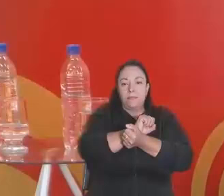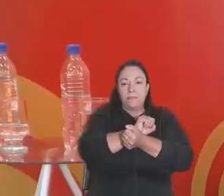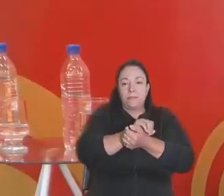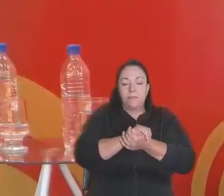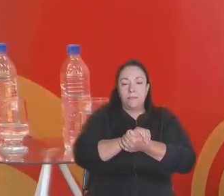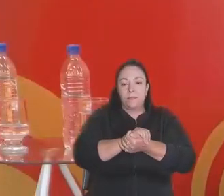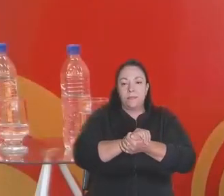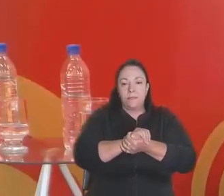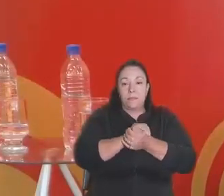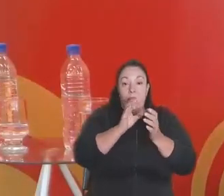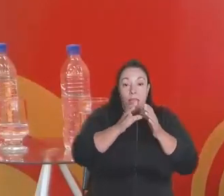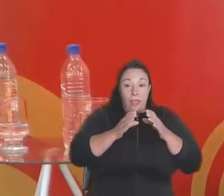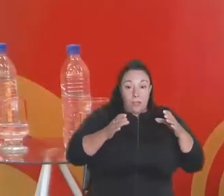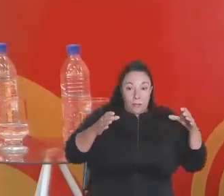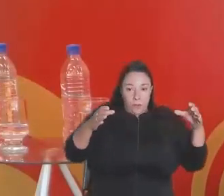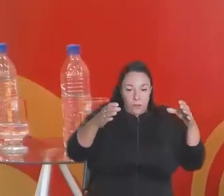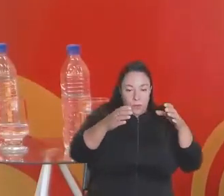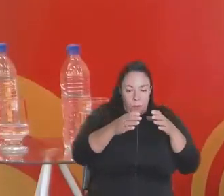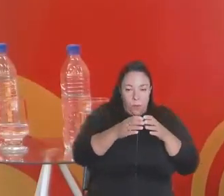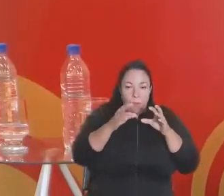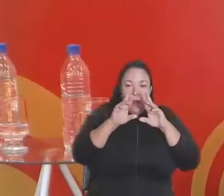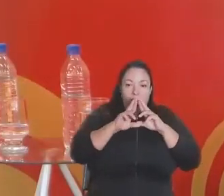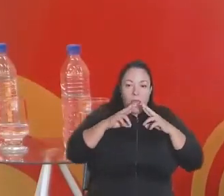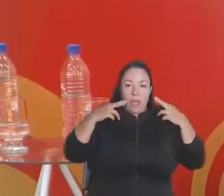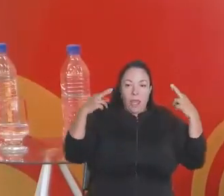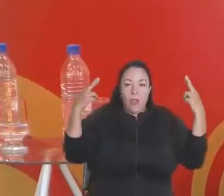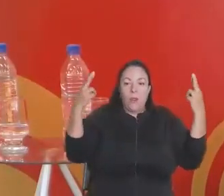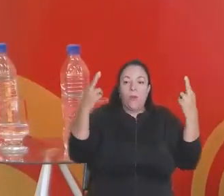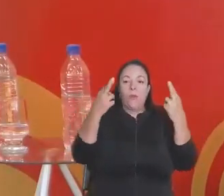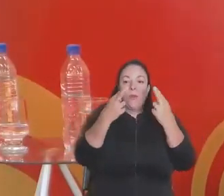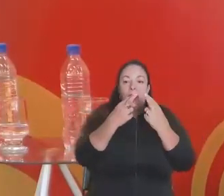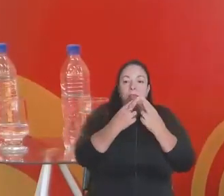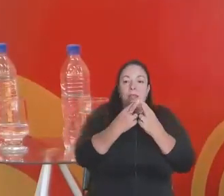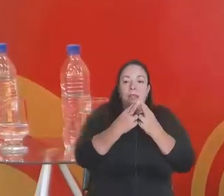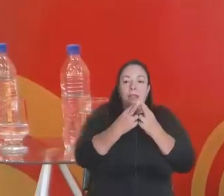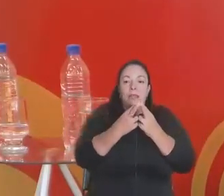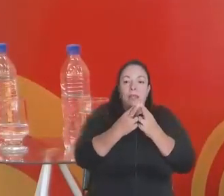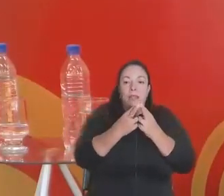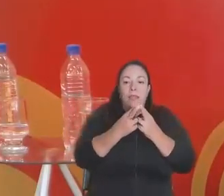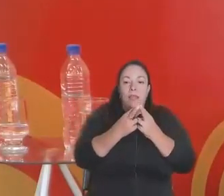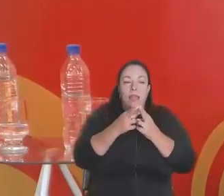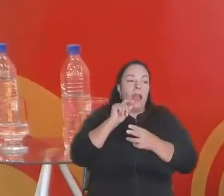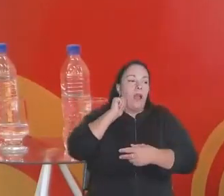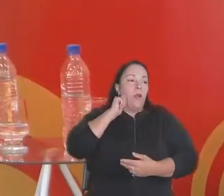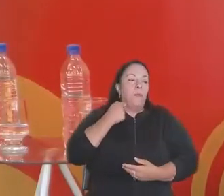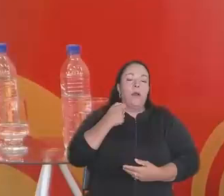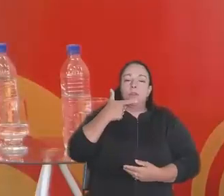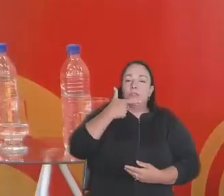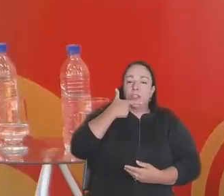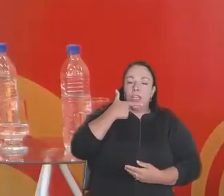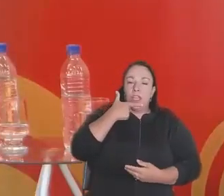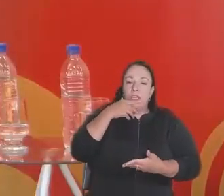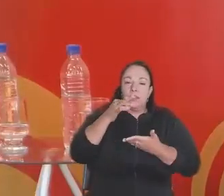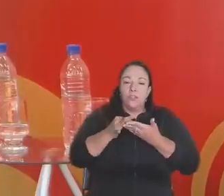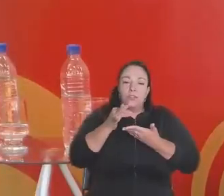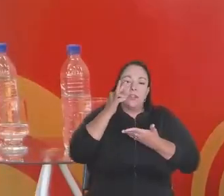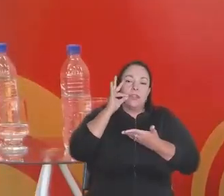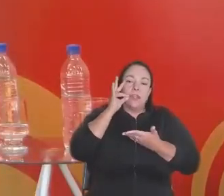E a turma reunia tudo lá. Aí tinha um pão de queijo, um café quente, né? Enfim, muito